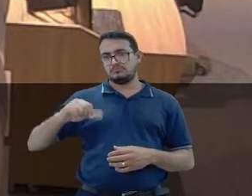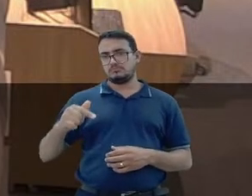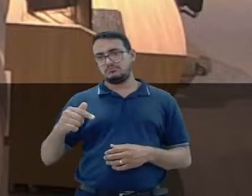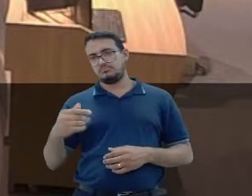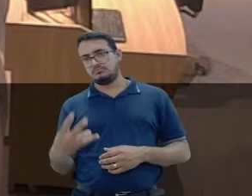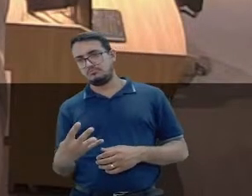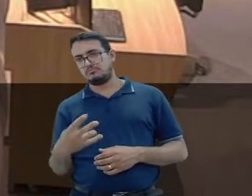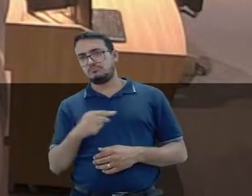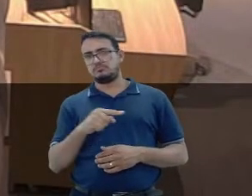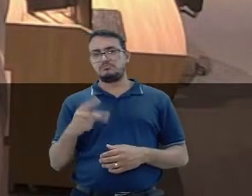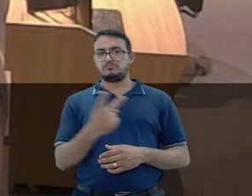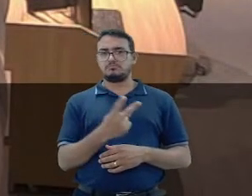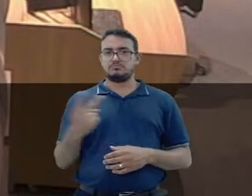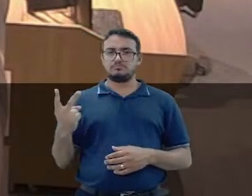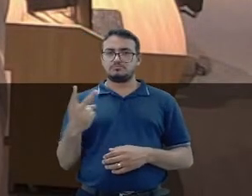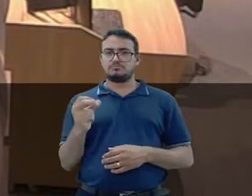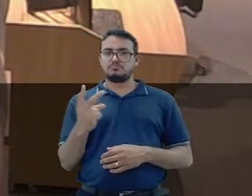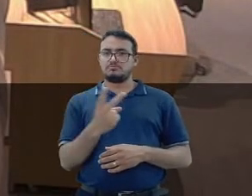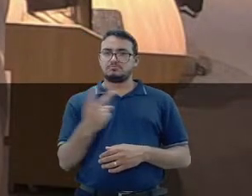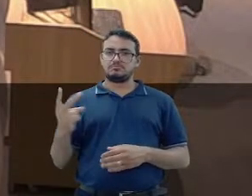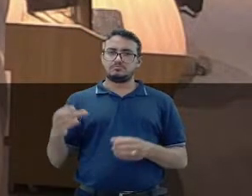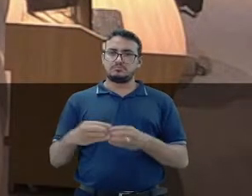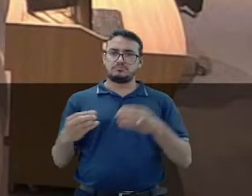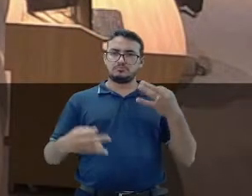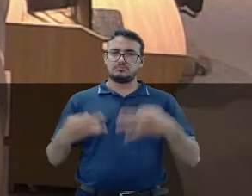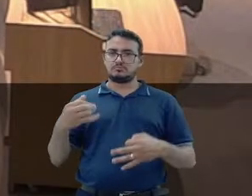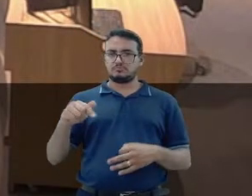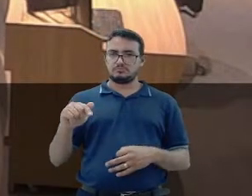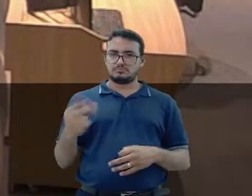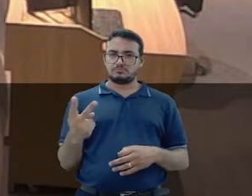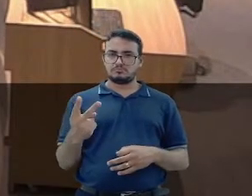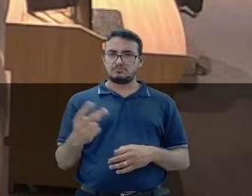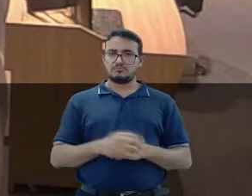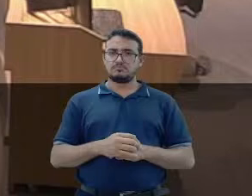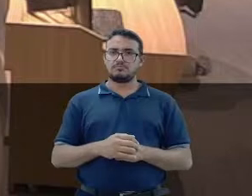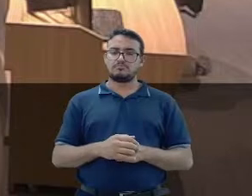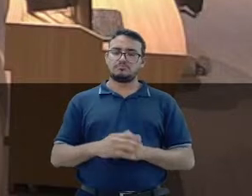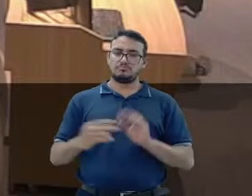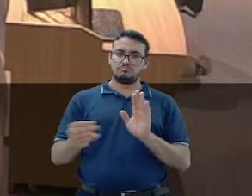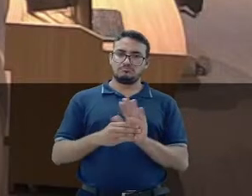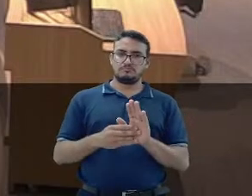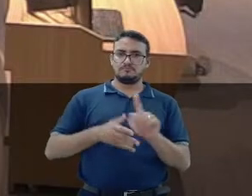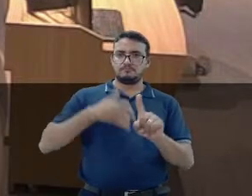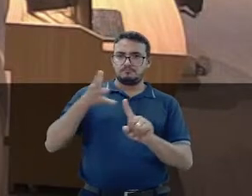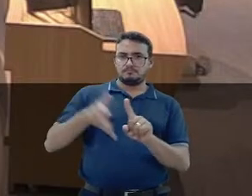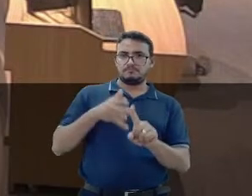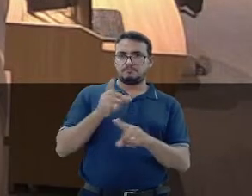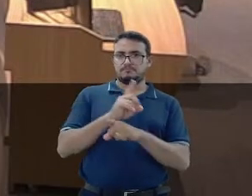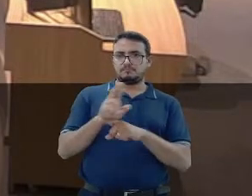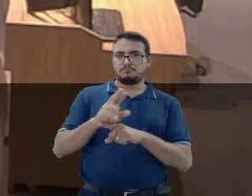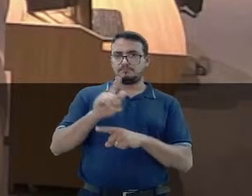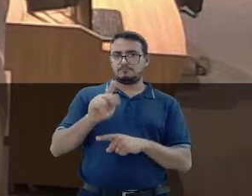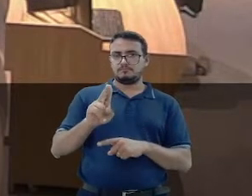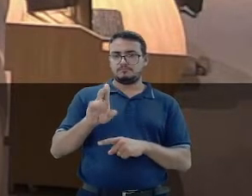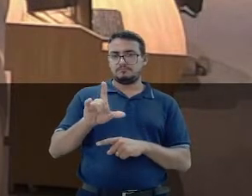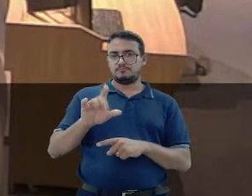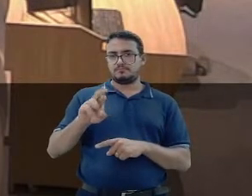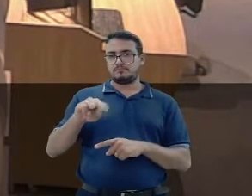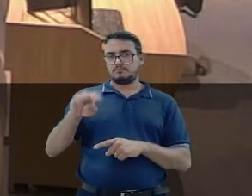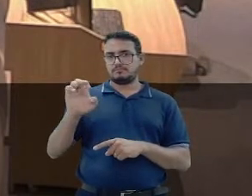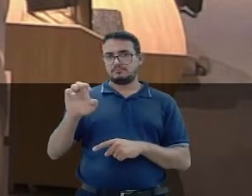24.974, justo 22.2022, vara 72, inscrito para sustentação oral doutor Guilherme Miguel